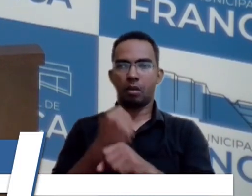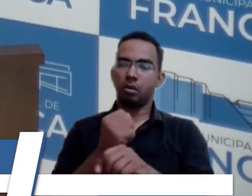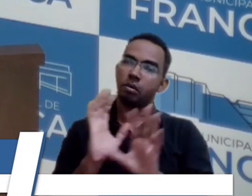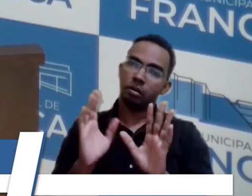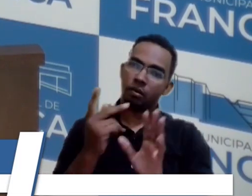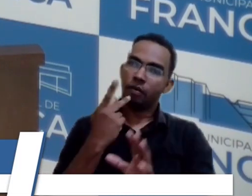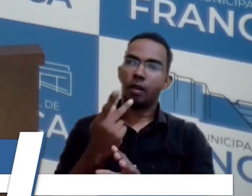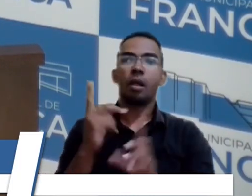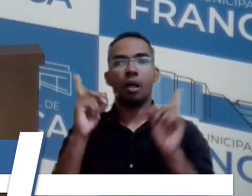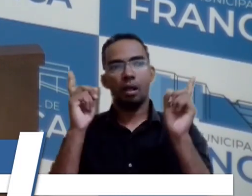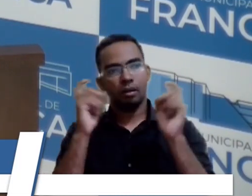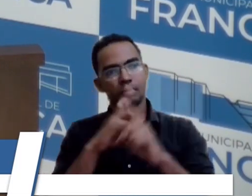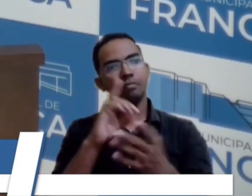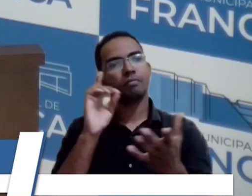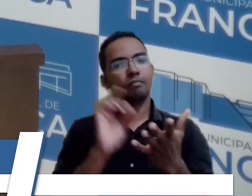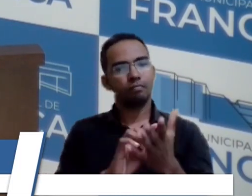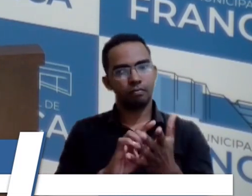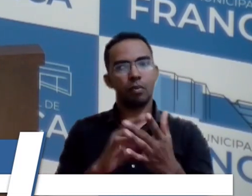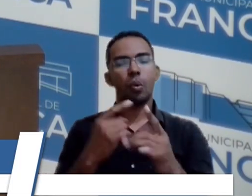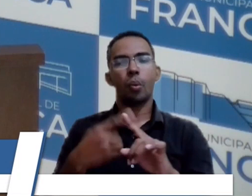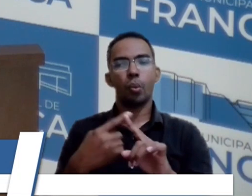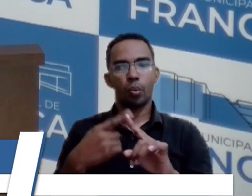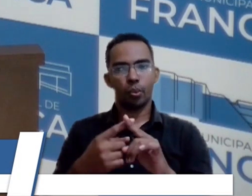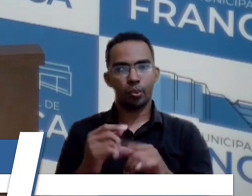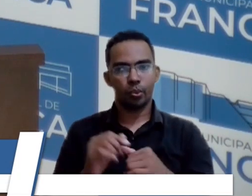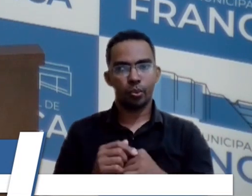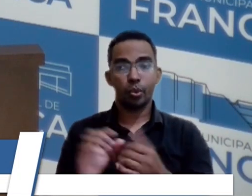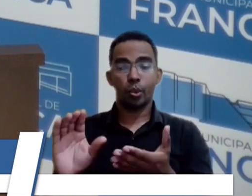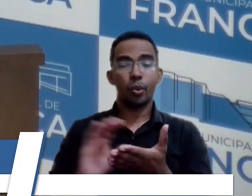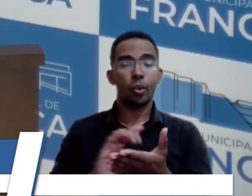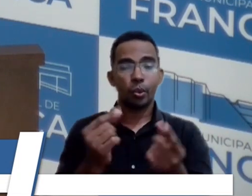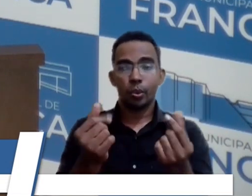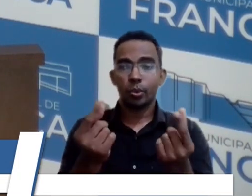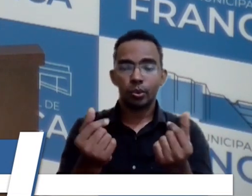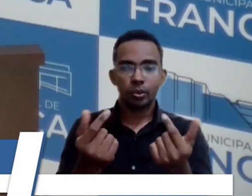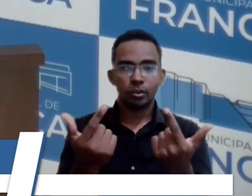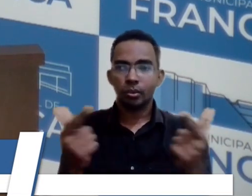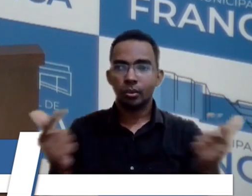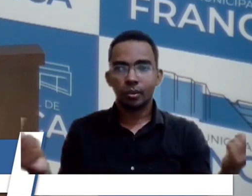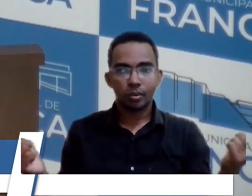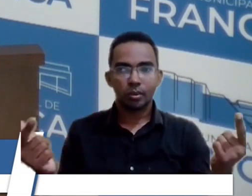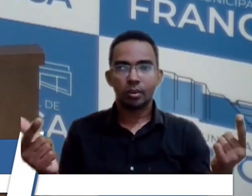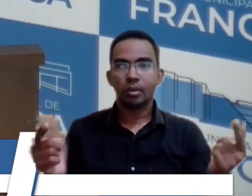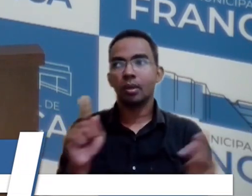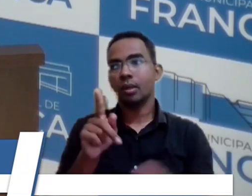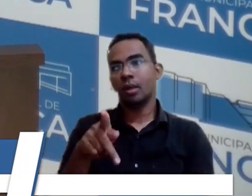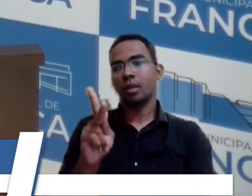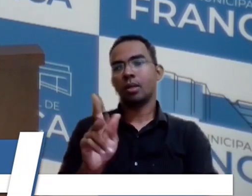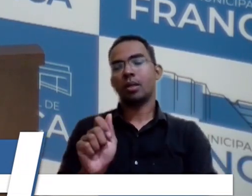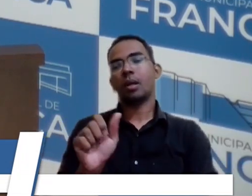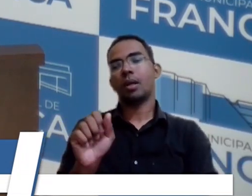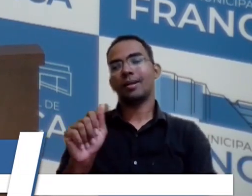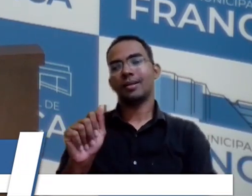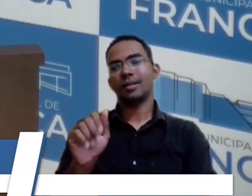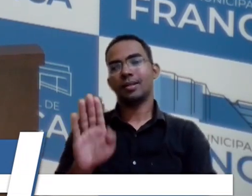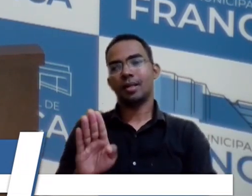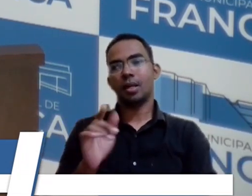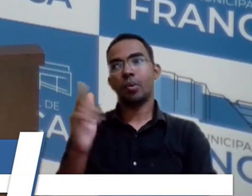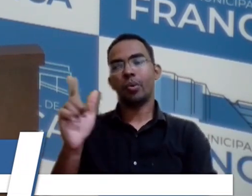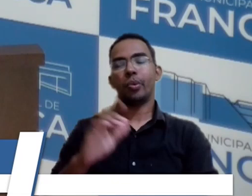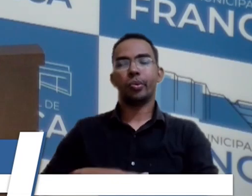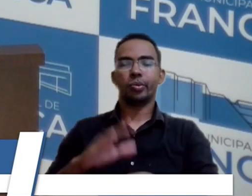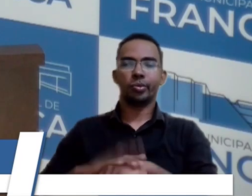difícil realmente por conta do recurso, não tem recurso. O Kassab falou que, por outro lado,